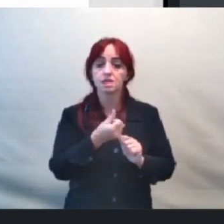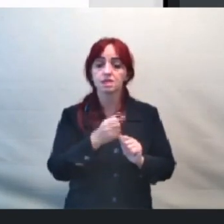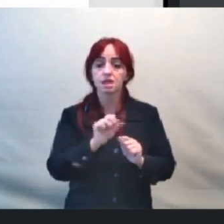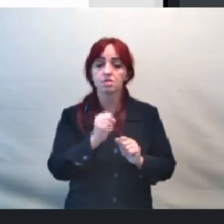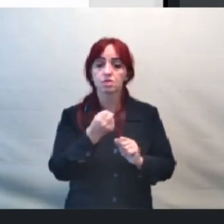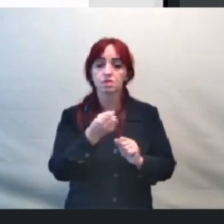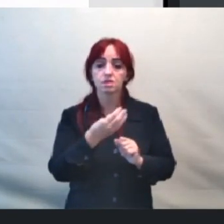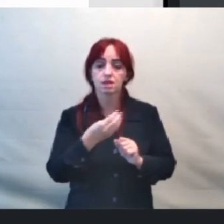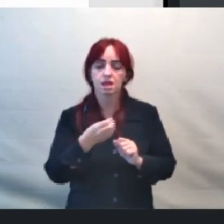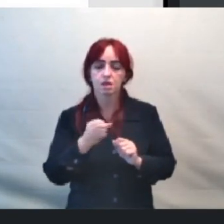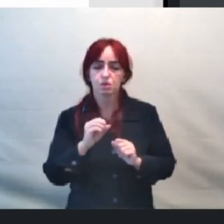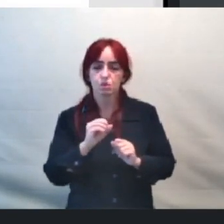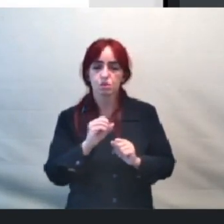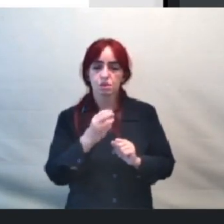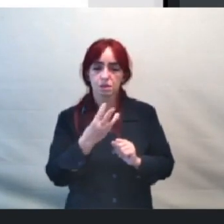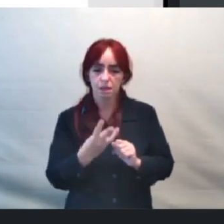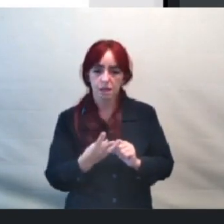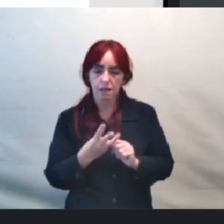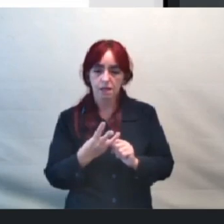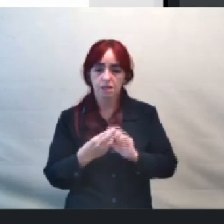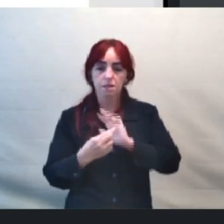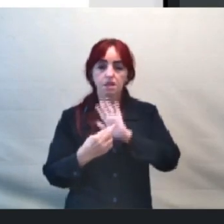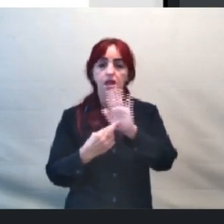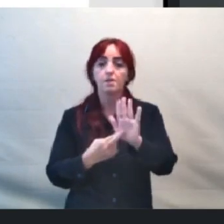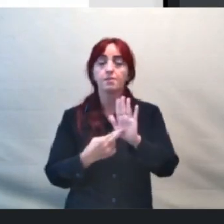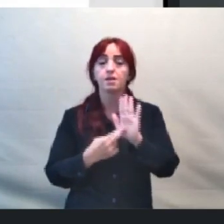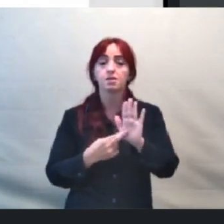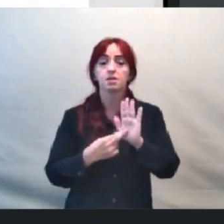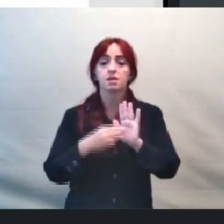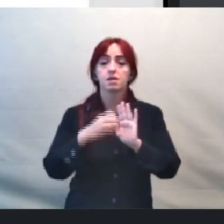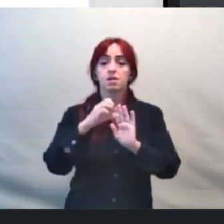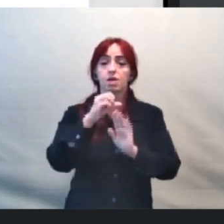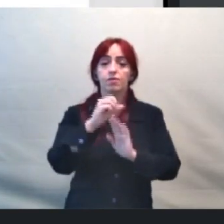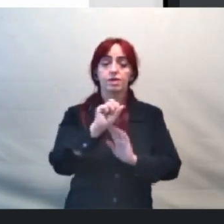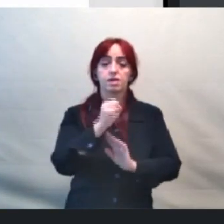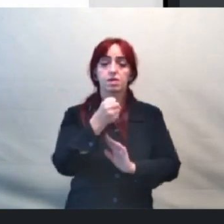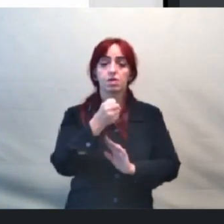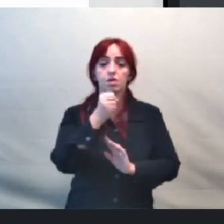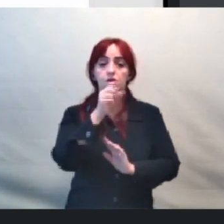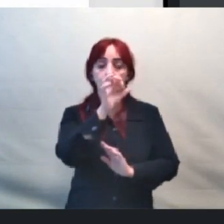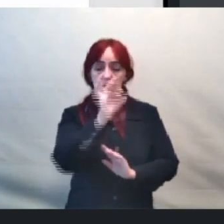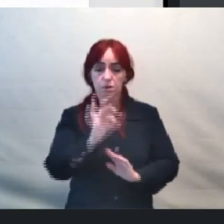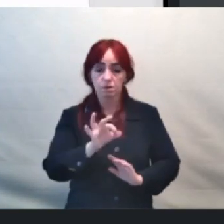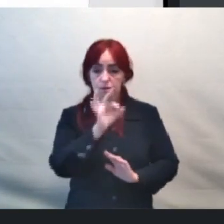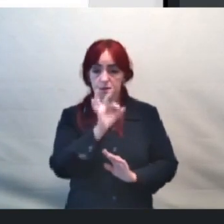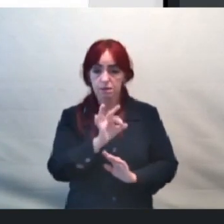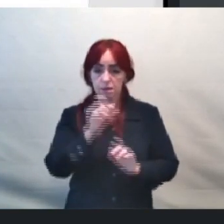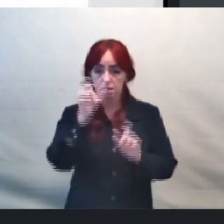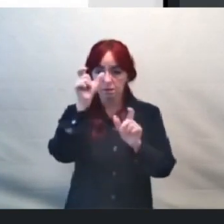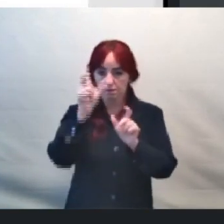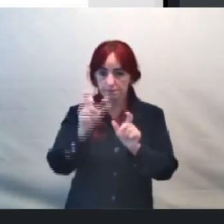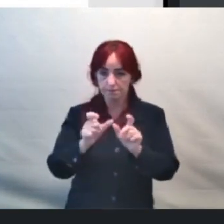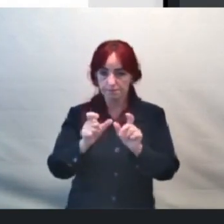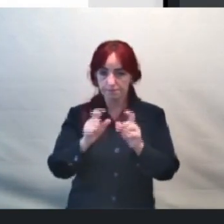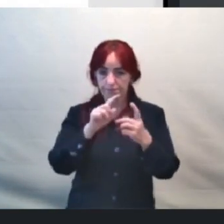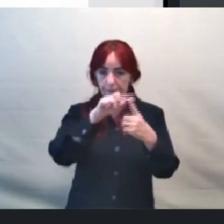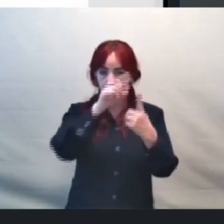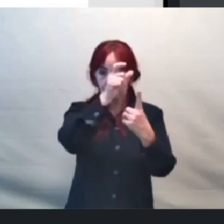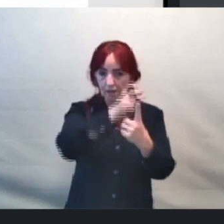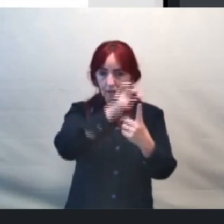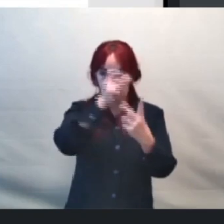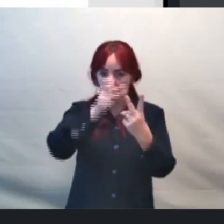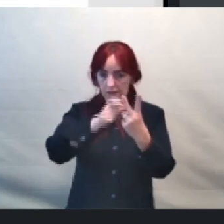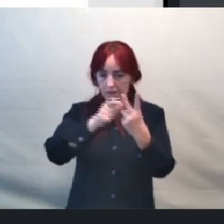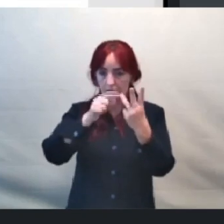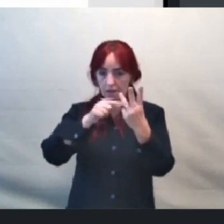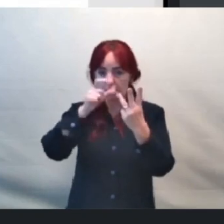16.803, que representa 98% da despesa prevista. E dessa despesa que